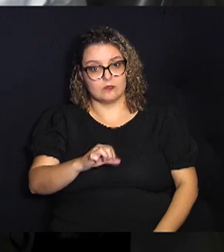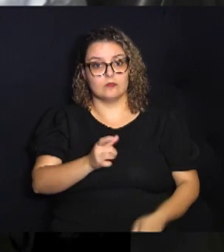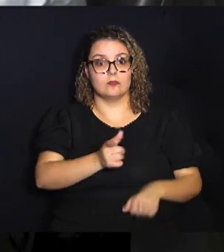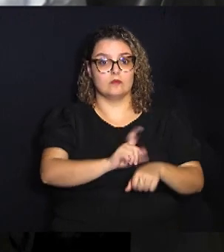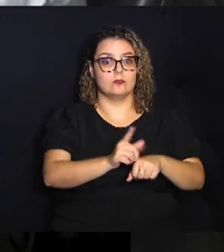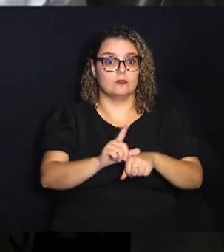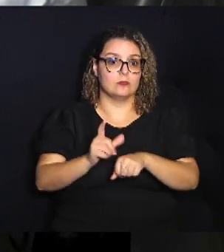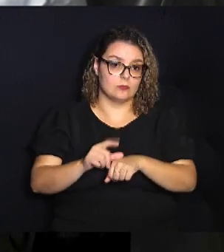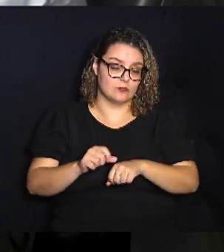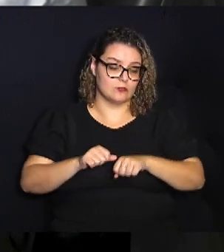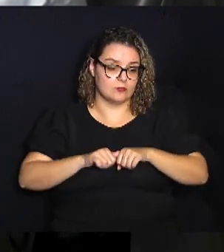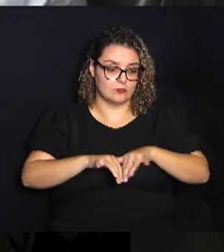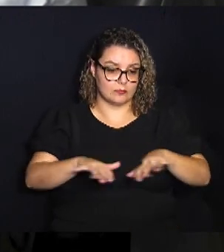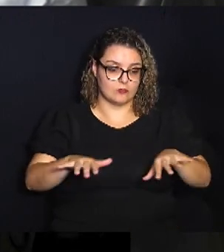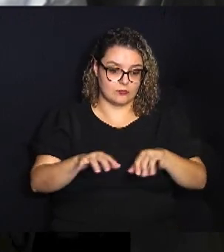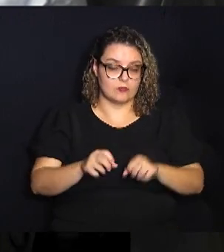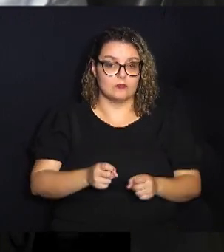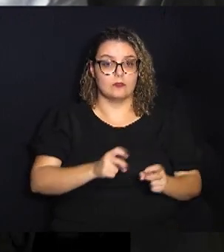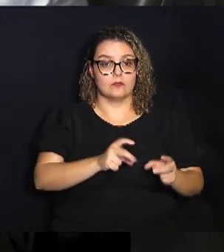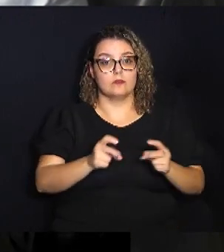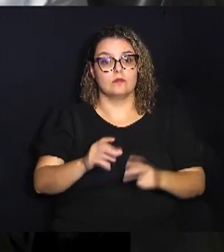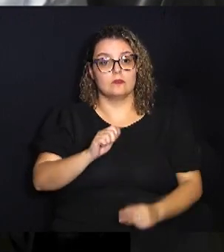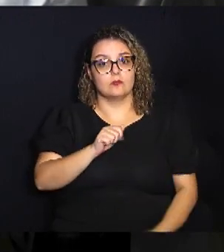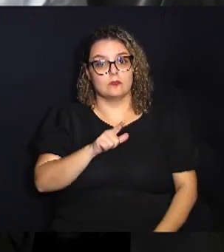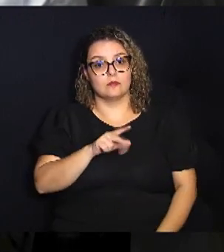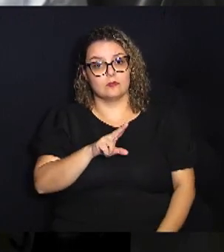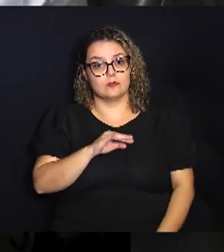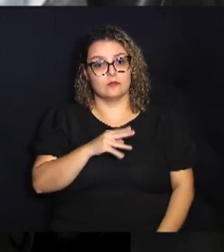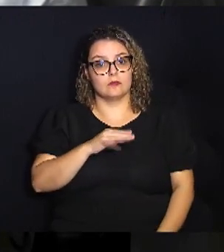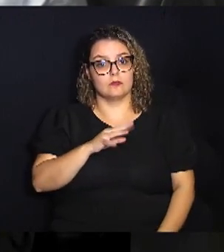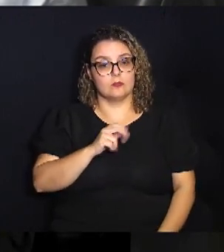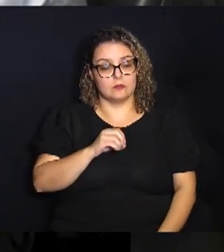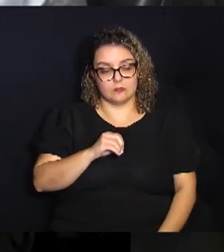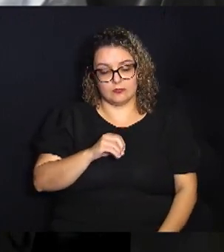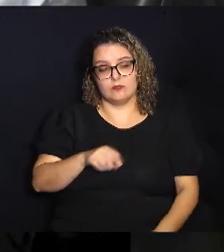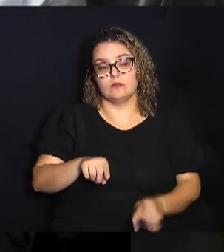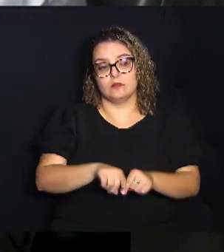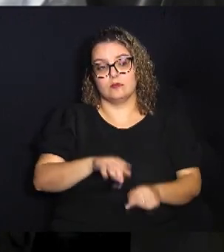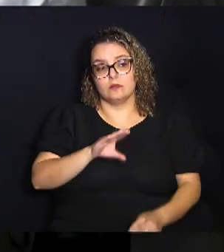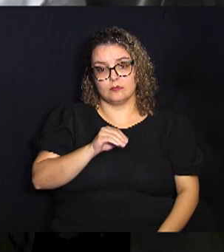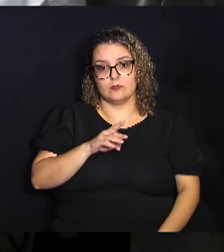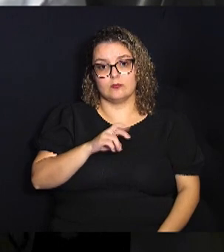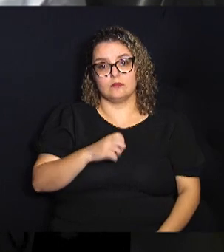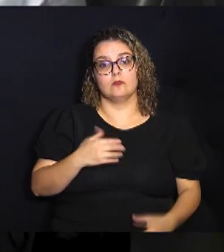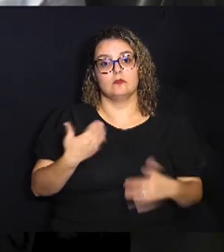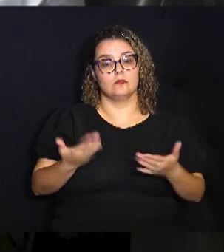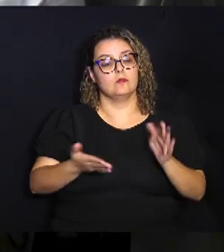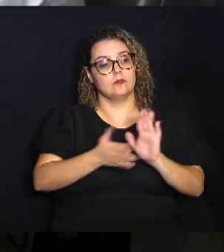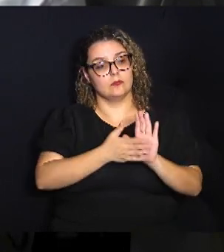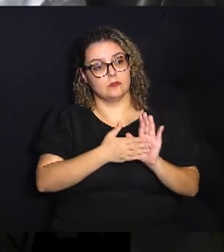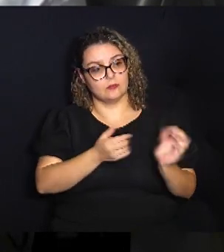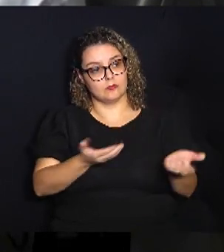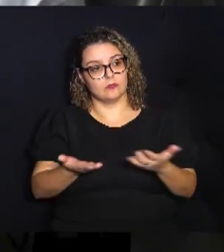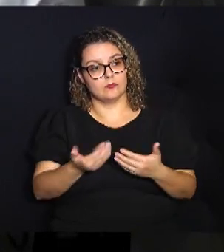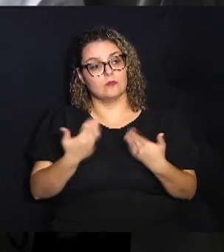de alumínio e cobre. Qual a atualização que o senhor pretende aí com essa proposta que o senhor